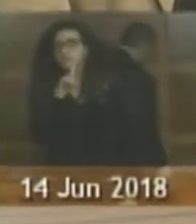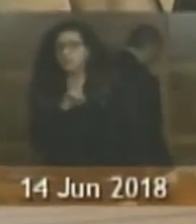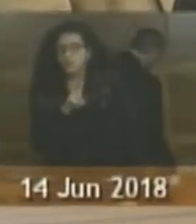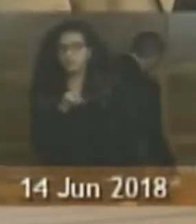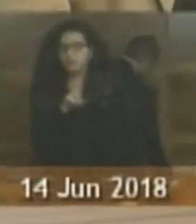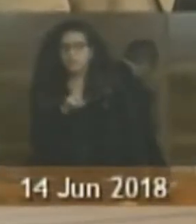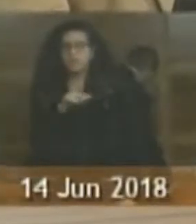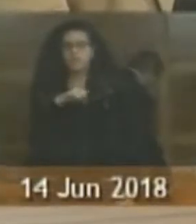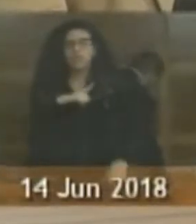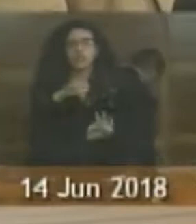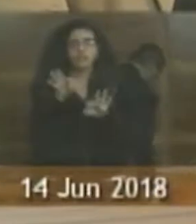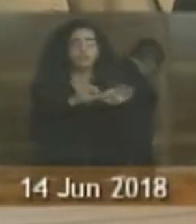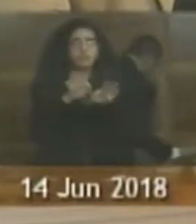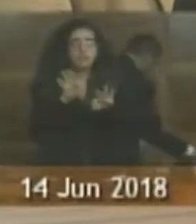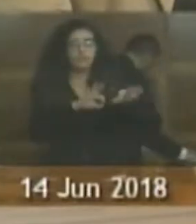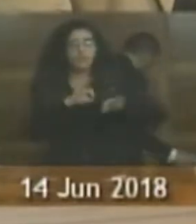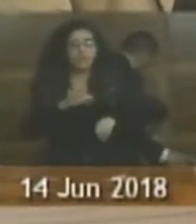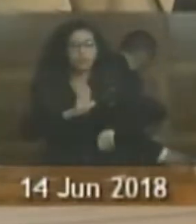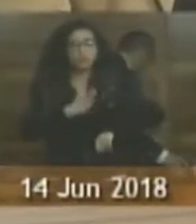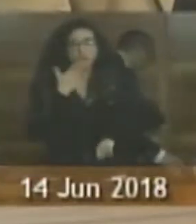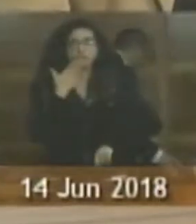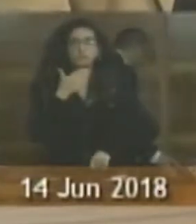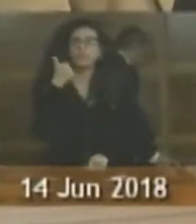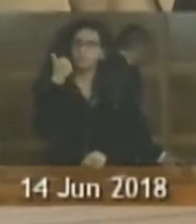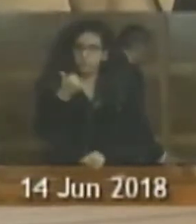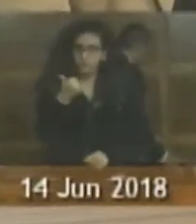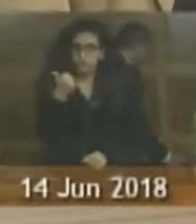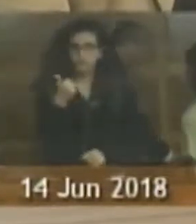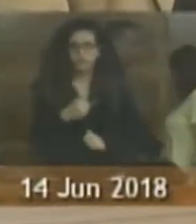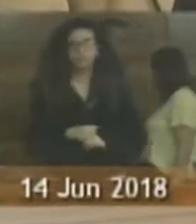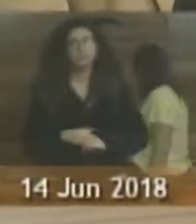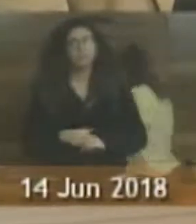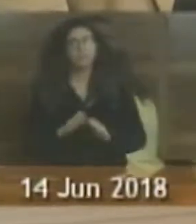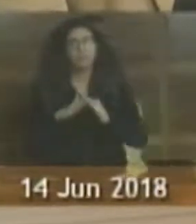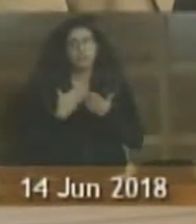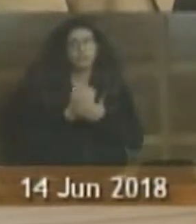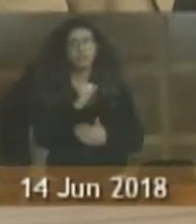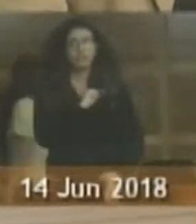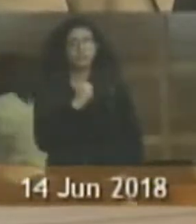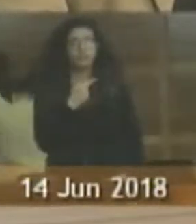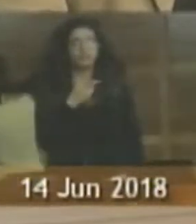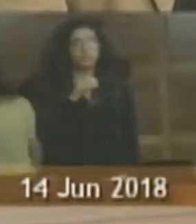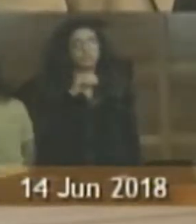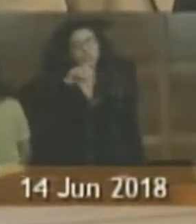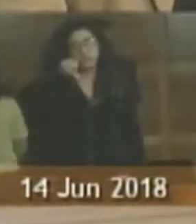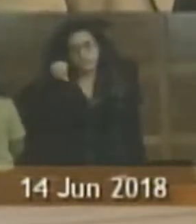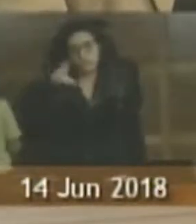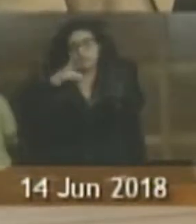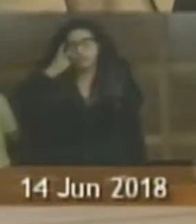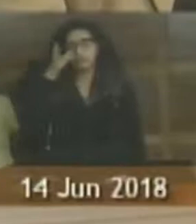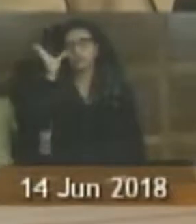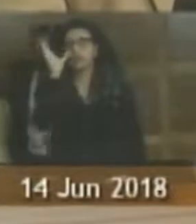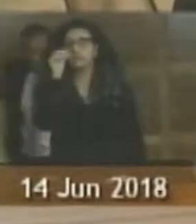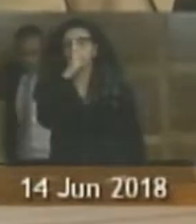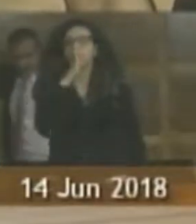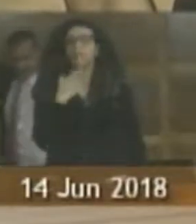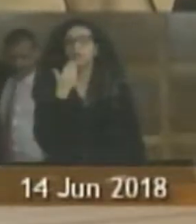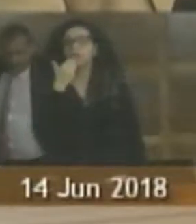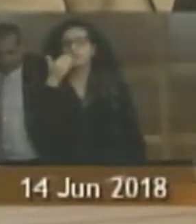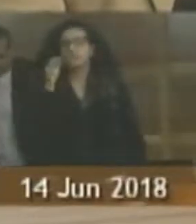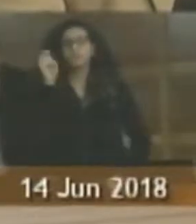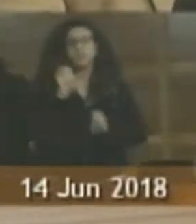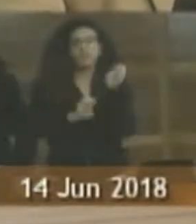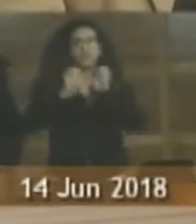Em caso negativo, existe plano de expansão para a melhoria do serviço? Requerimento número 209 de 2018, Tite Brasil, solicitando à